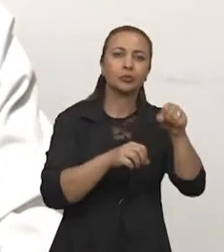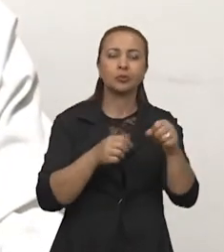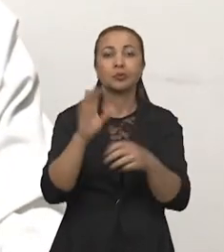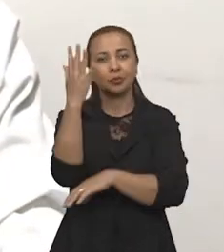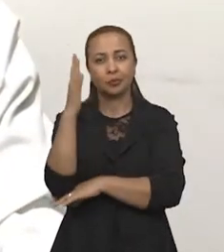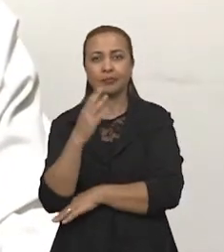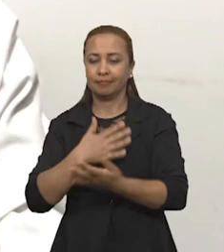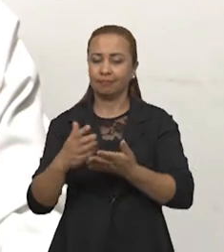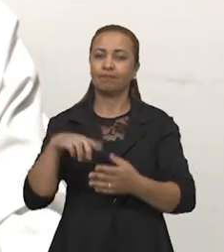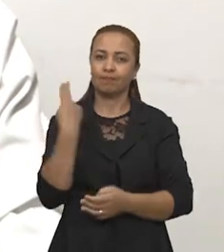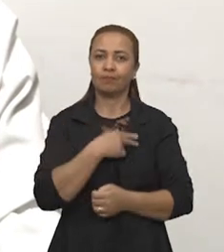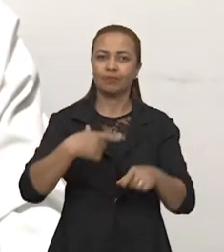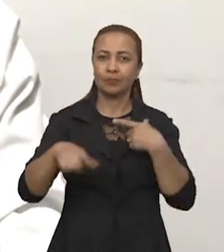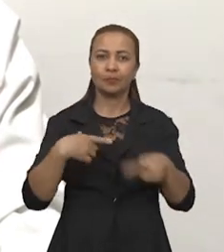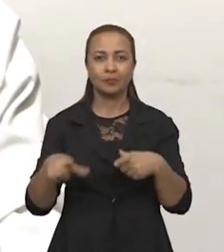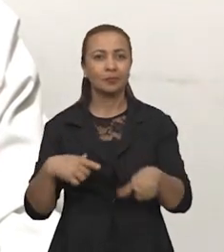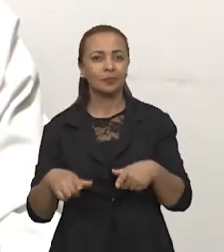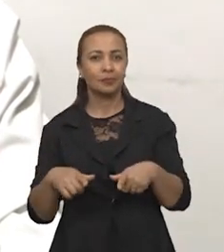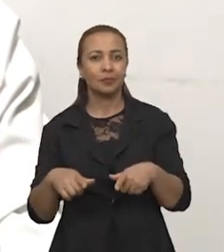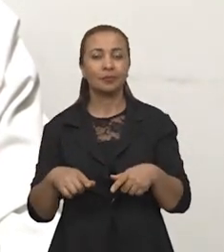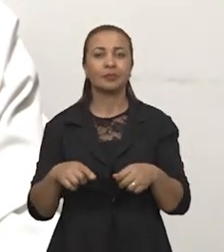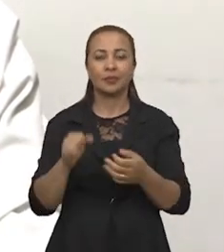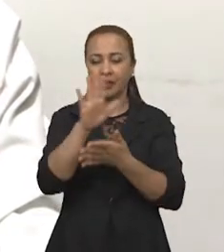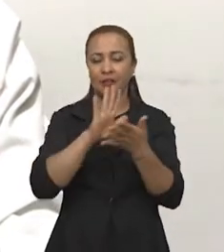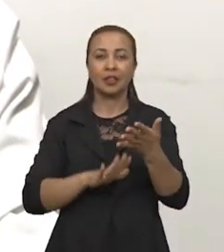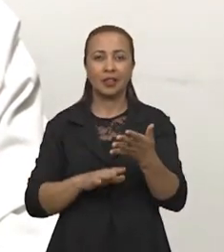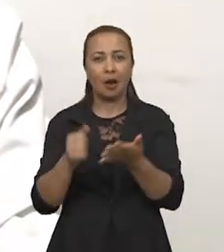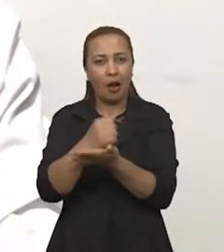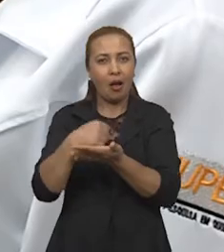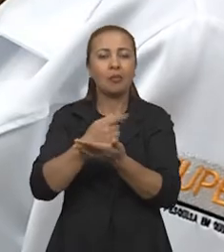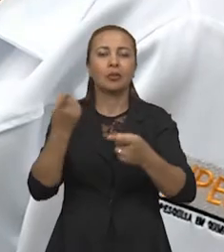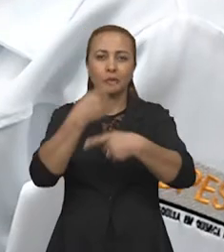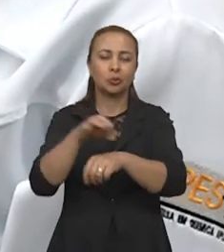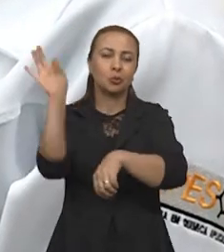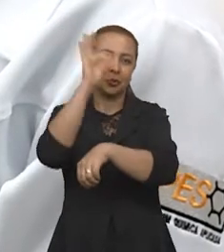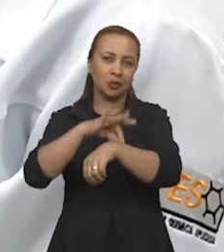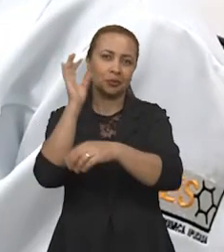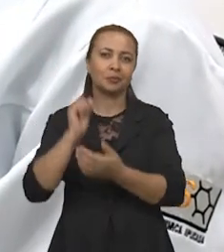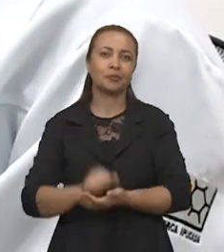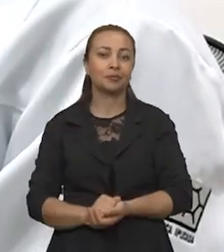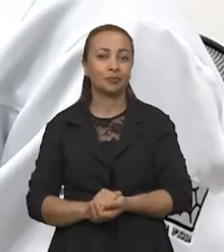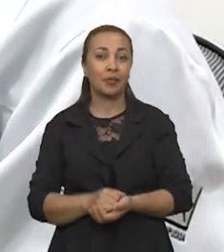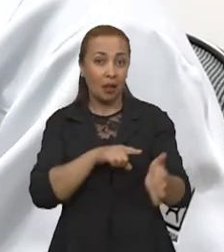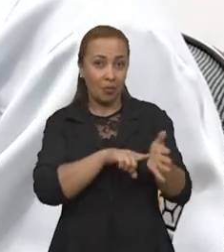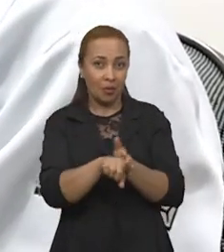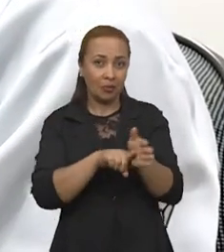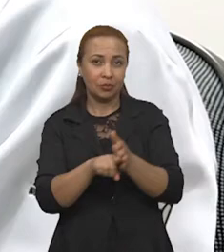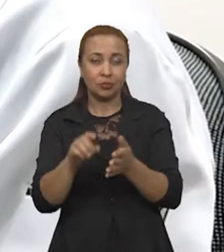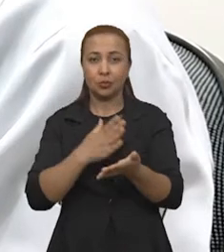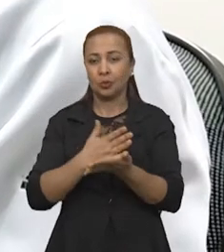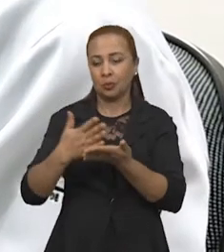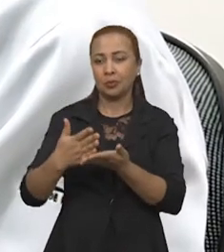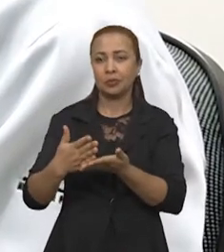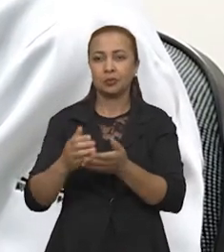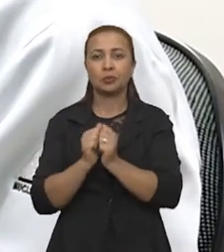iniciamos o nosso trabalho com avaliação inseticida. Essas pesquisas, elas foram iniciadas,